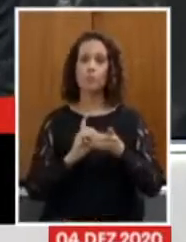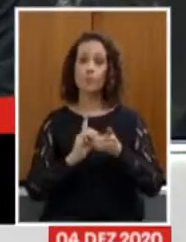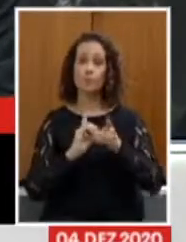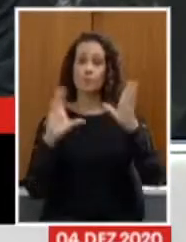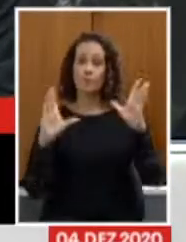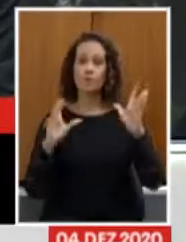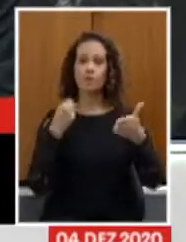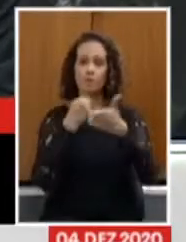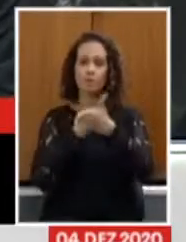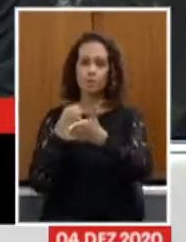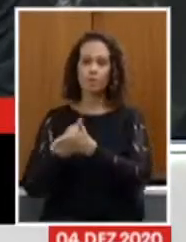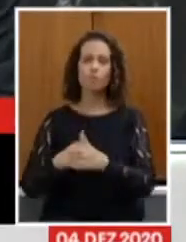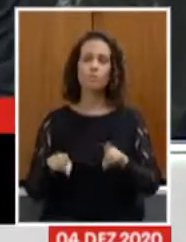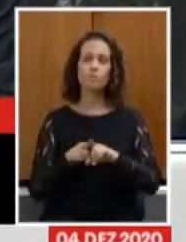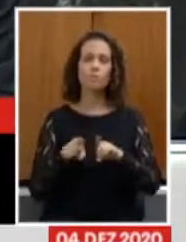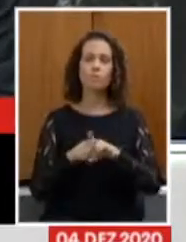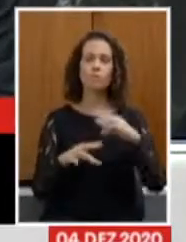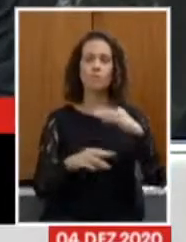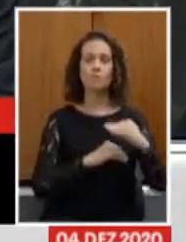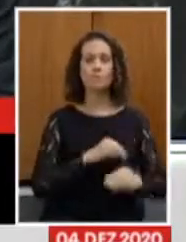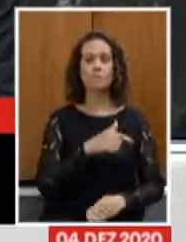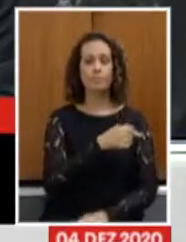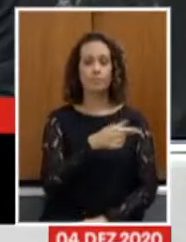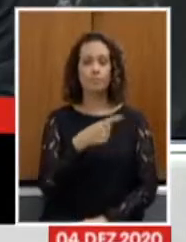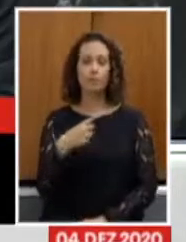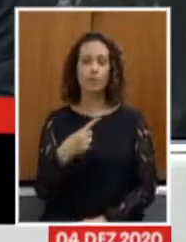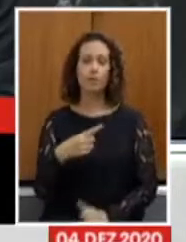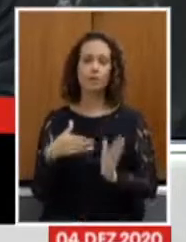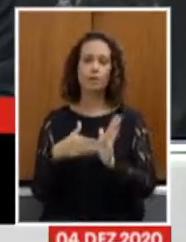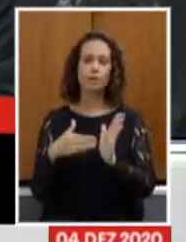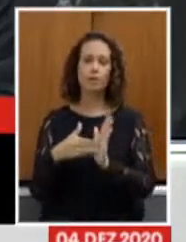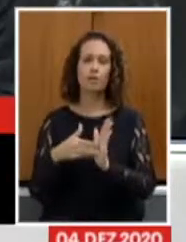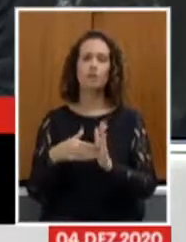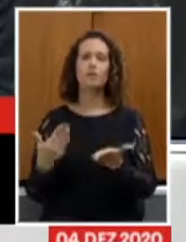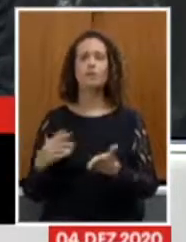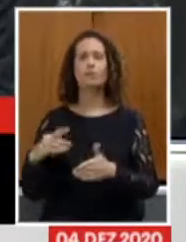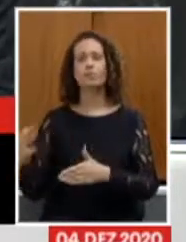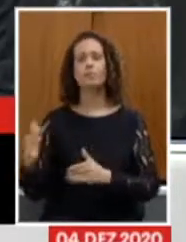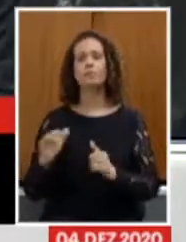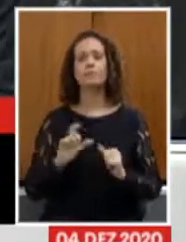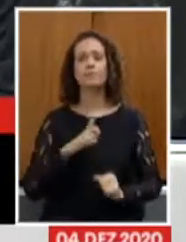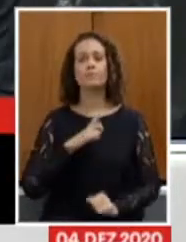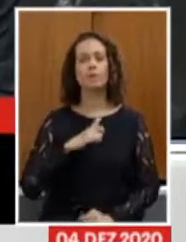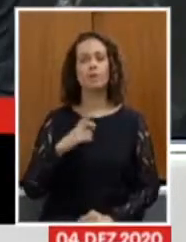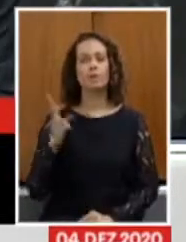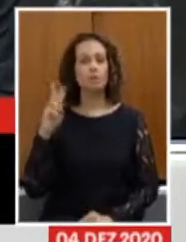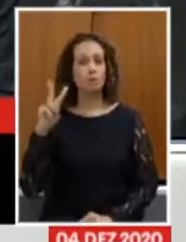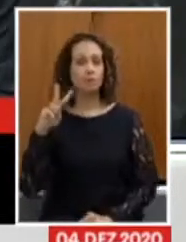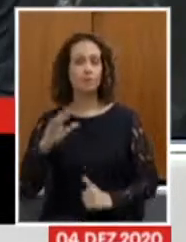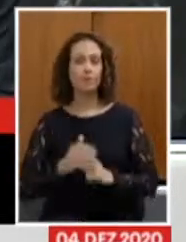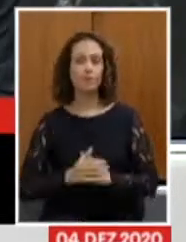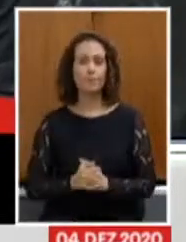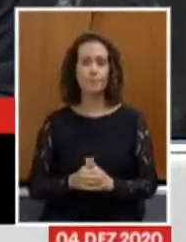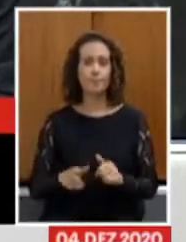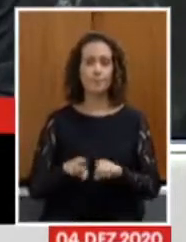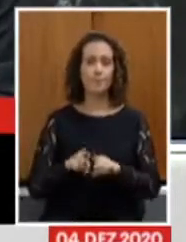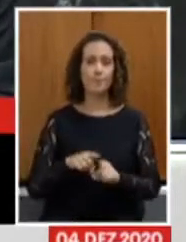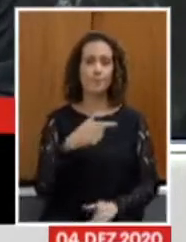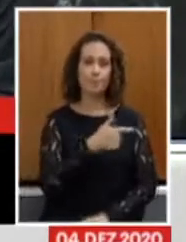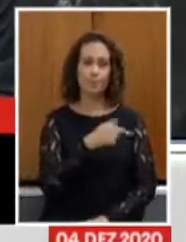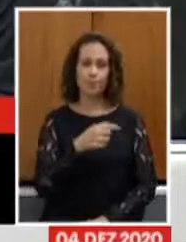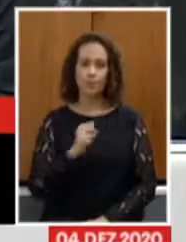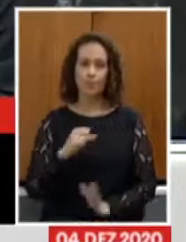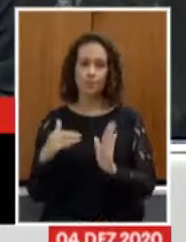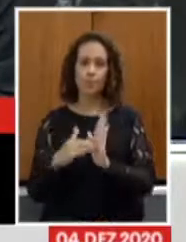as emendas números 71 a 76 do Bloco Minas Tem História. Com as emendas números 278